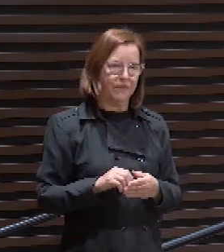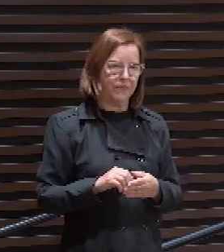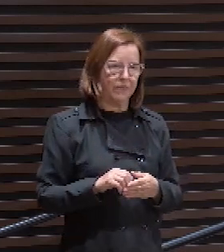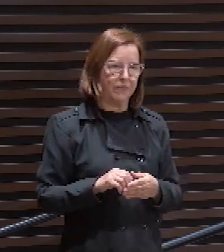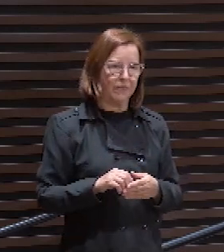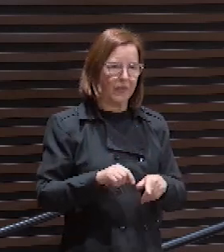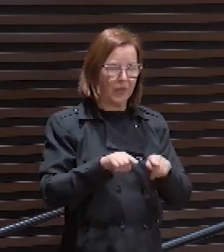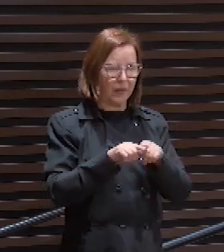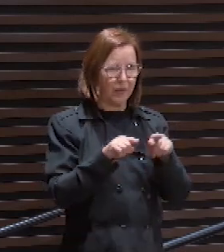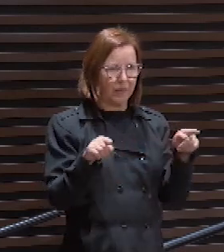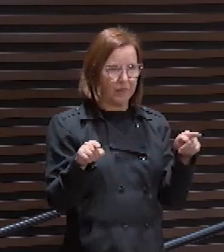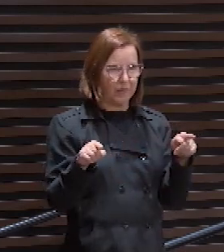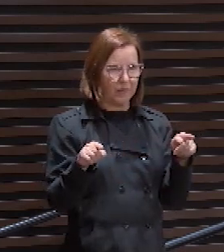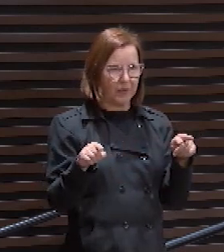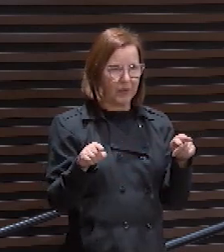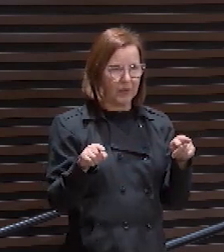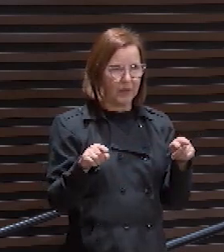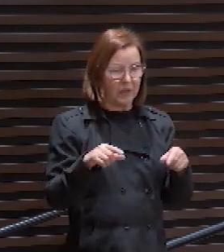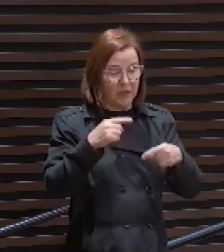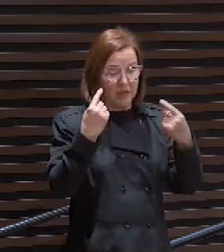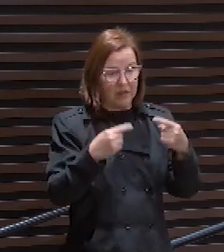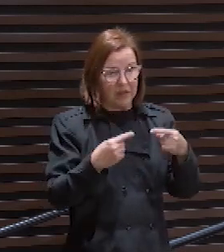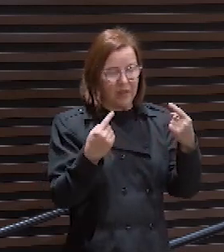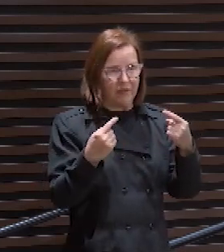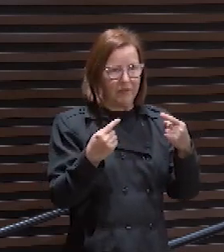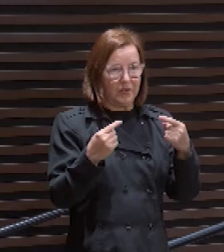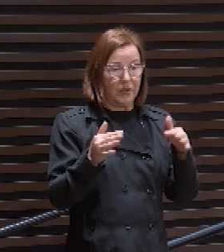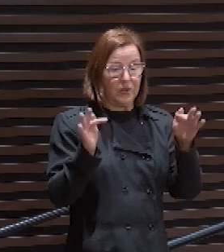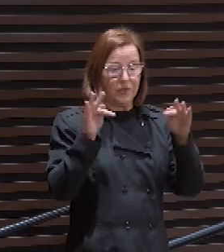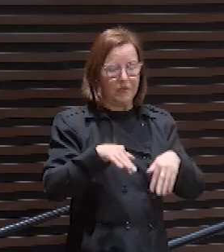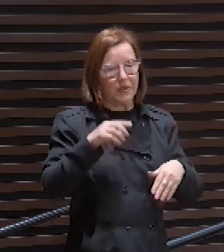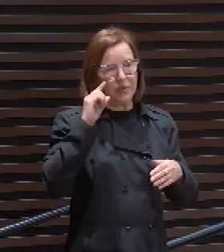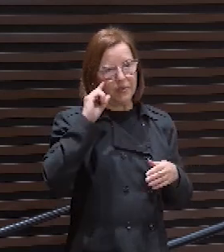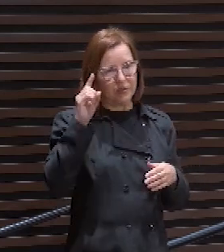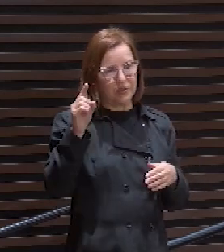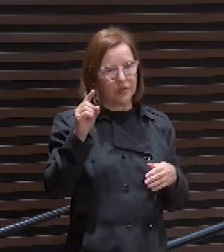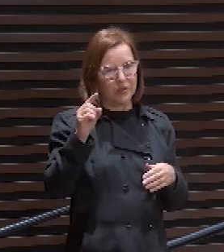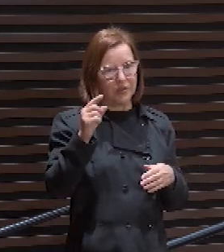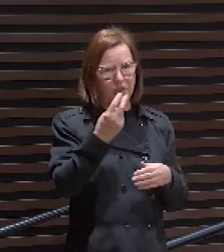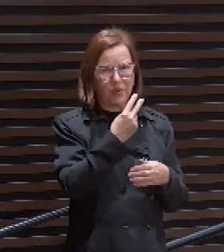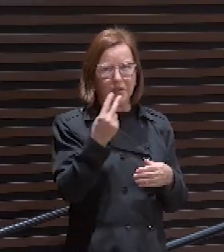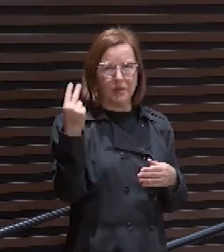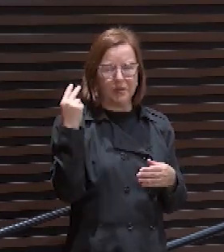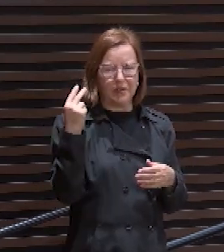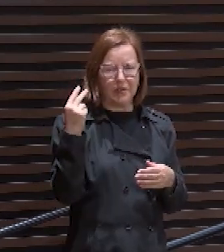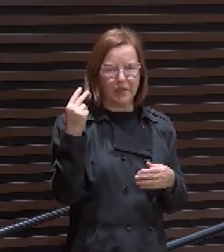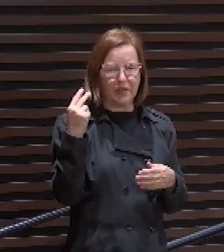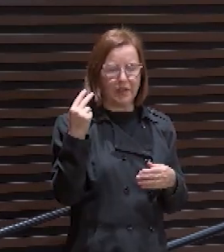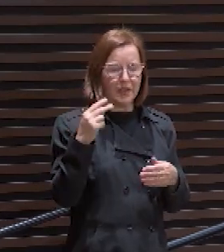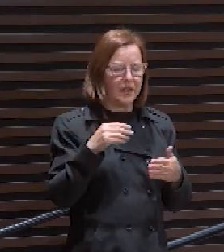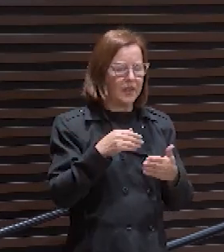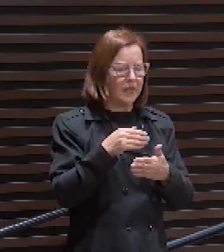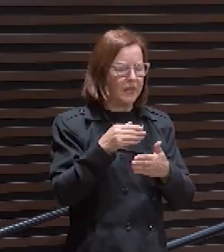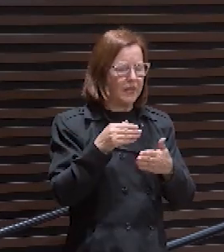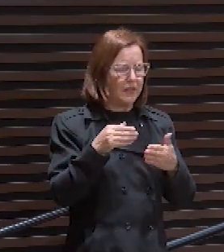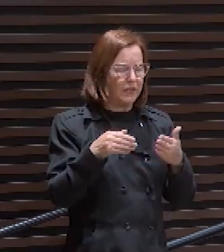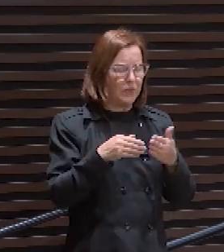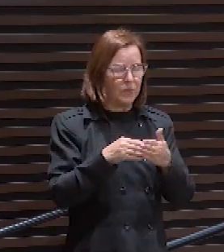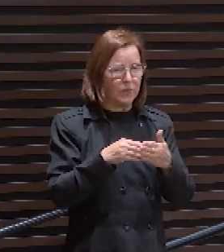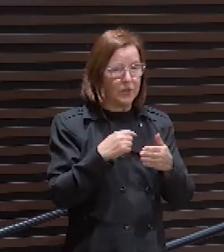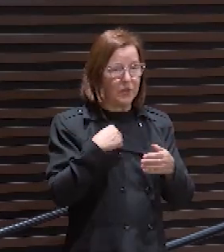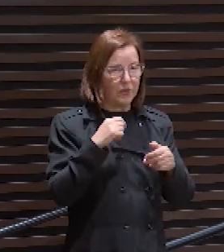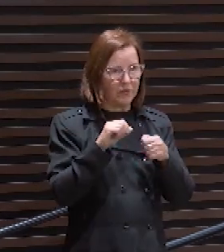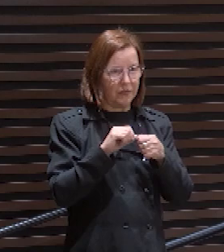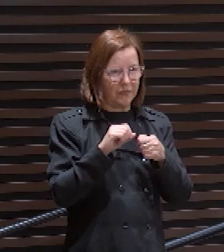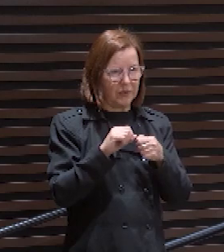Mas quão desafiador é de no final do dia, irmãos, olhar para trás e ver que tudo que eu fiz partiu de